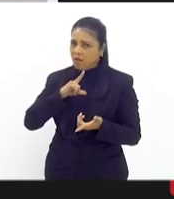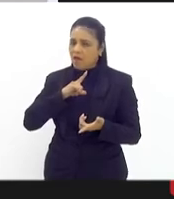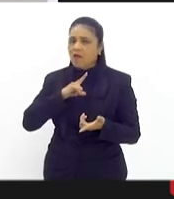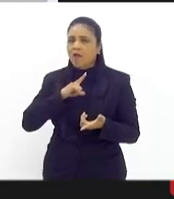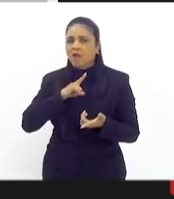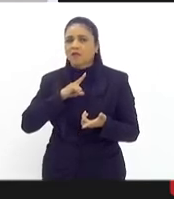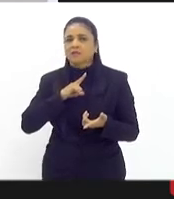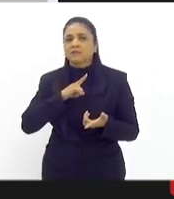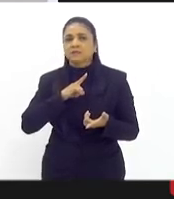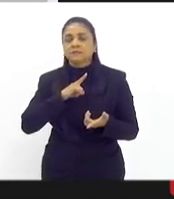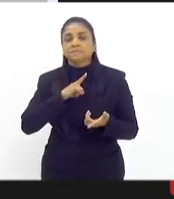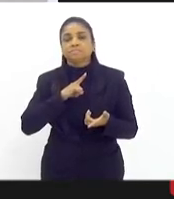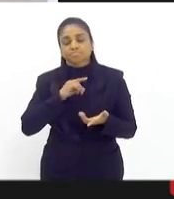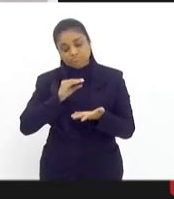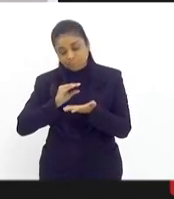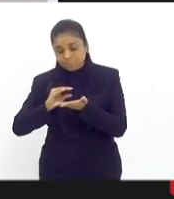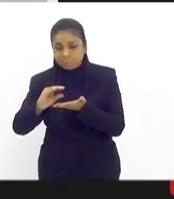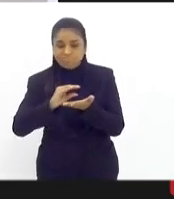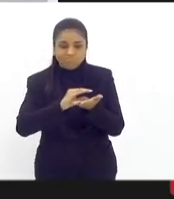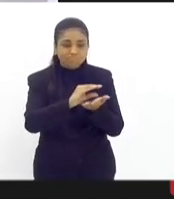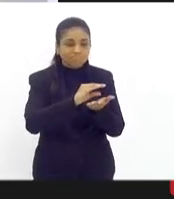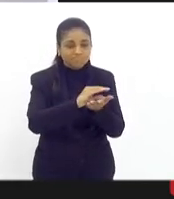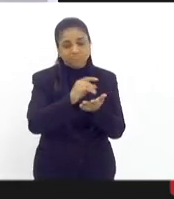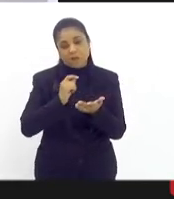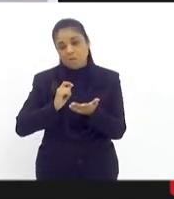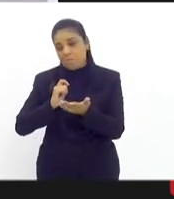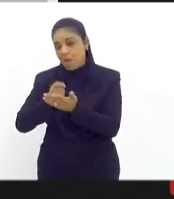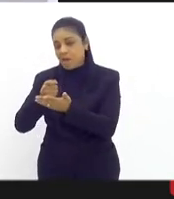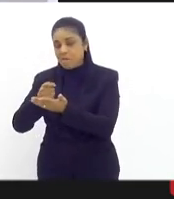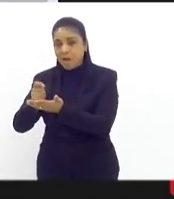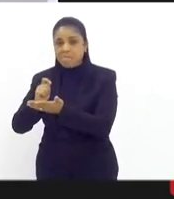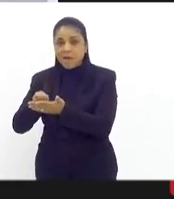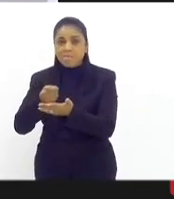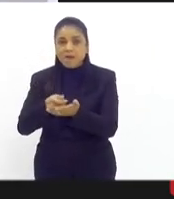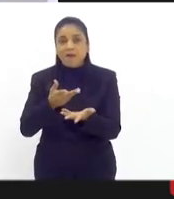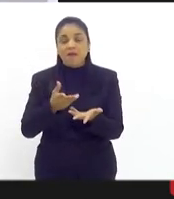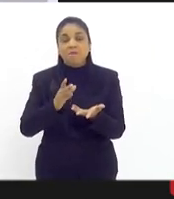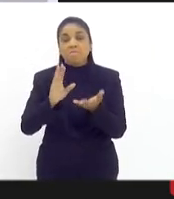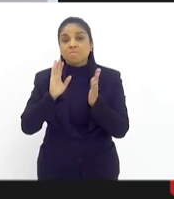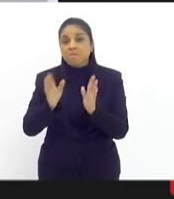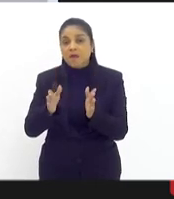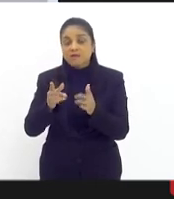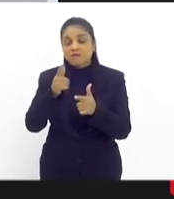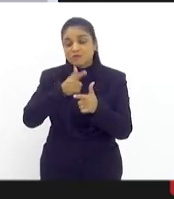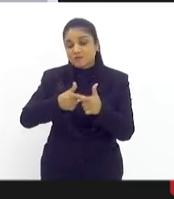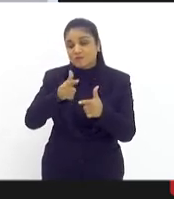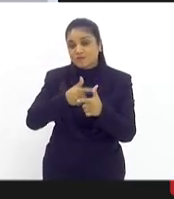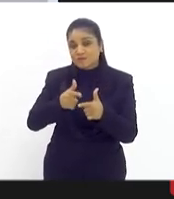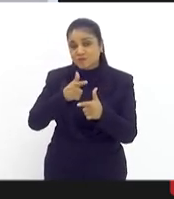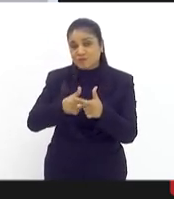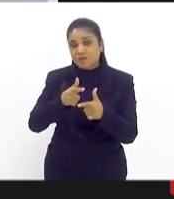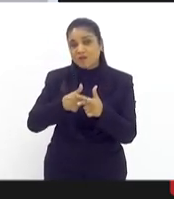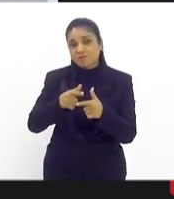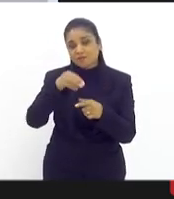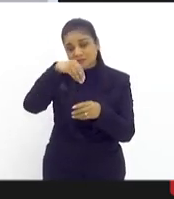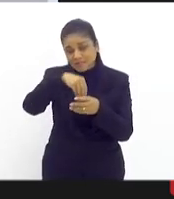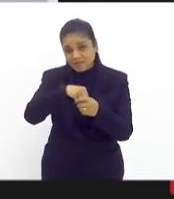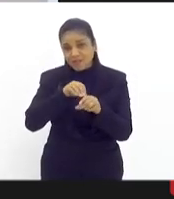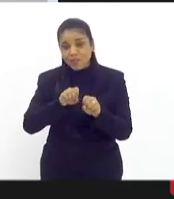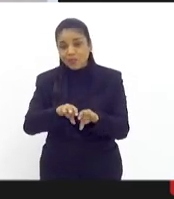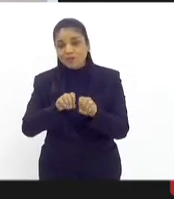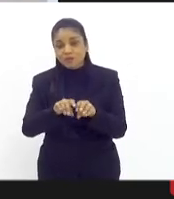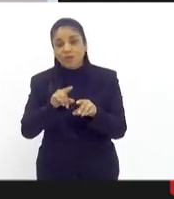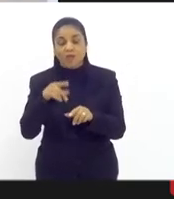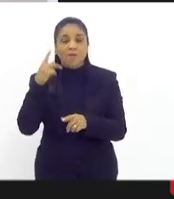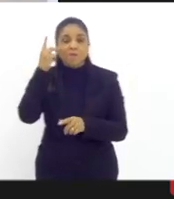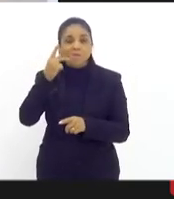tantas coisas para suprir com essas verbas que a gente recebe. E, para além disso, um problema que tem acontecido cada vez mais na educação é que a gente tem políticas